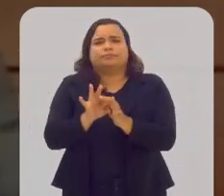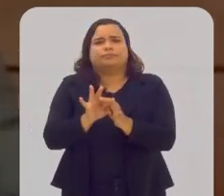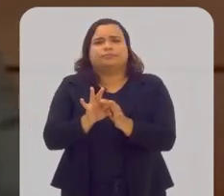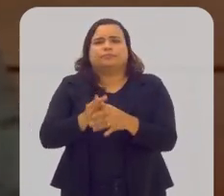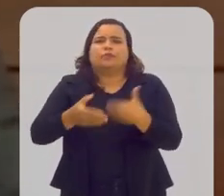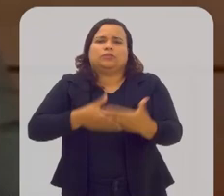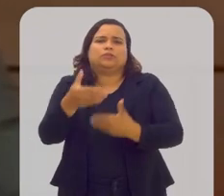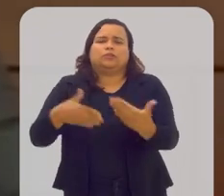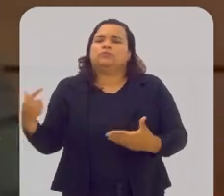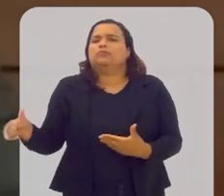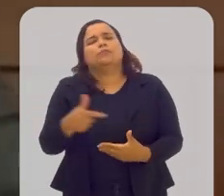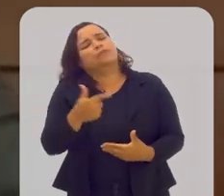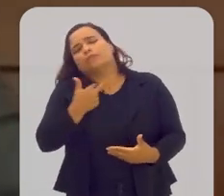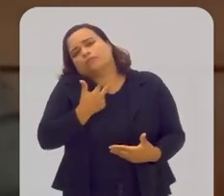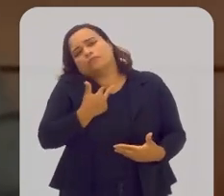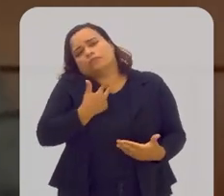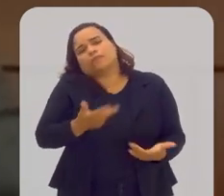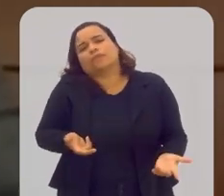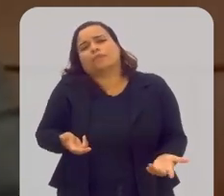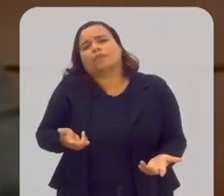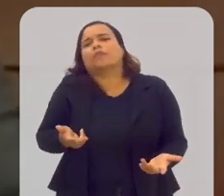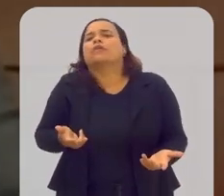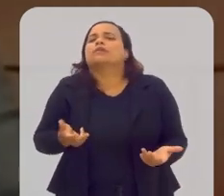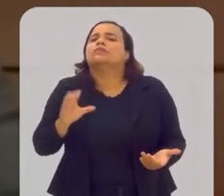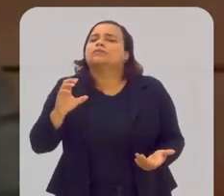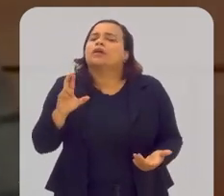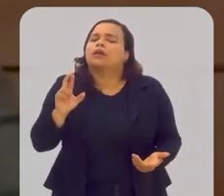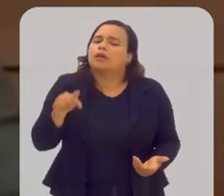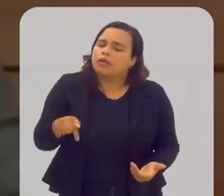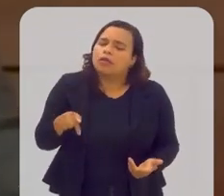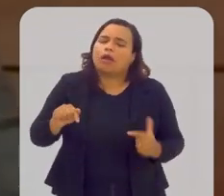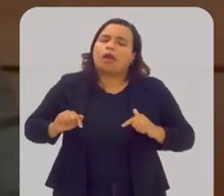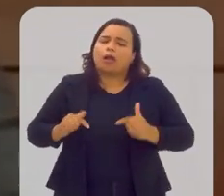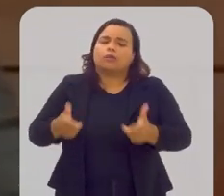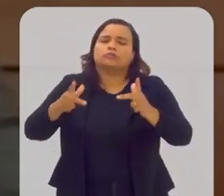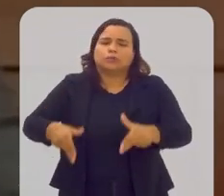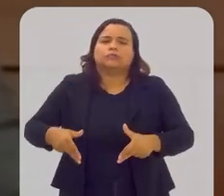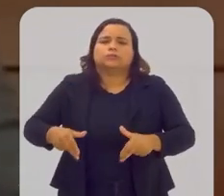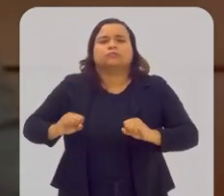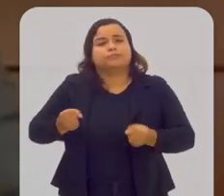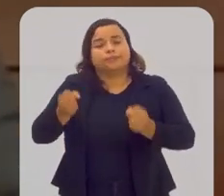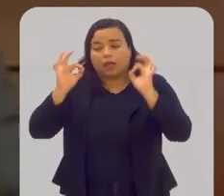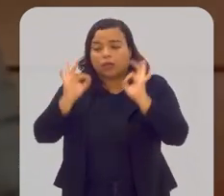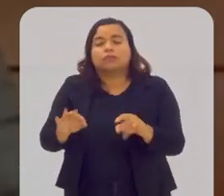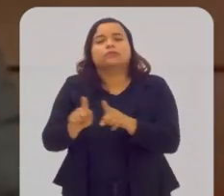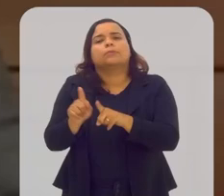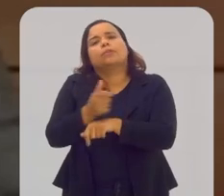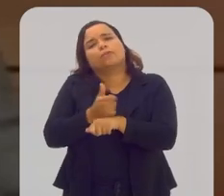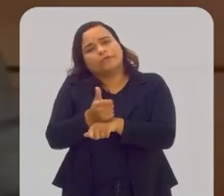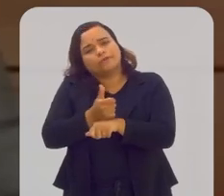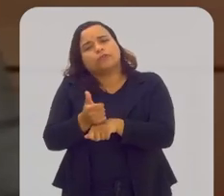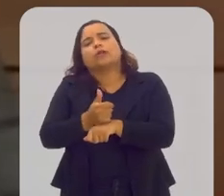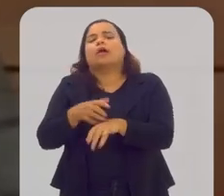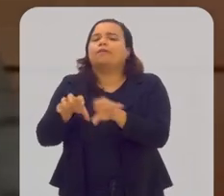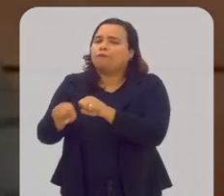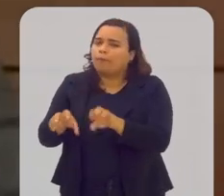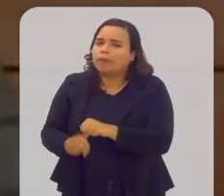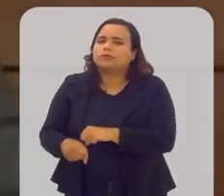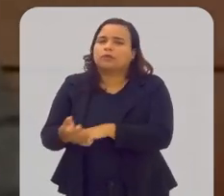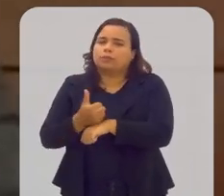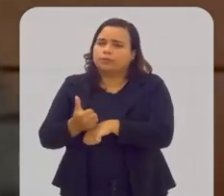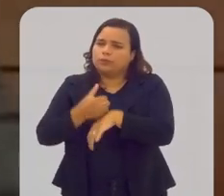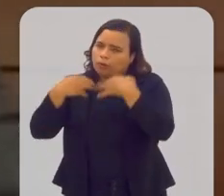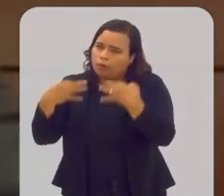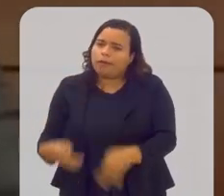ele não seja incorporado dentro desse processo de produção. Então, o CRQ ele atua muito nessa frente e garantir que a gente tenha